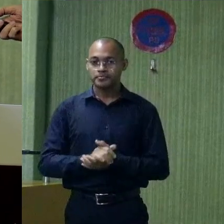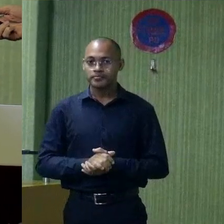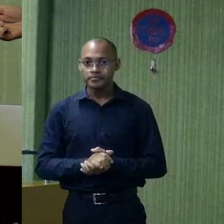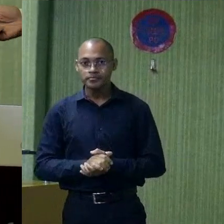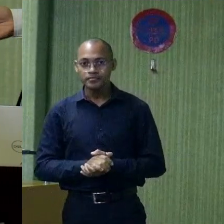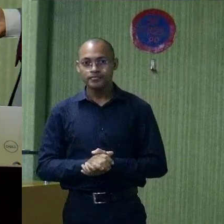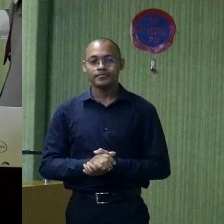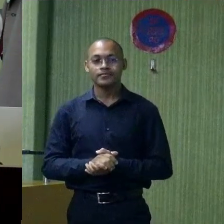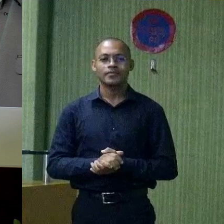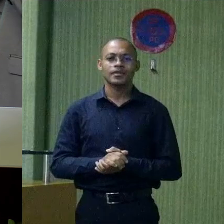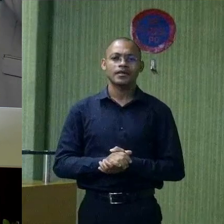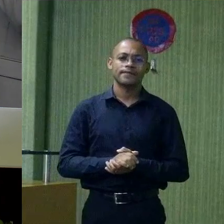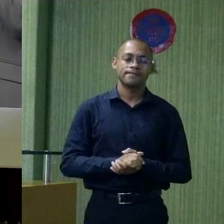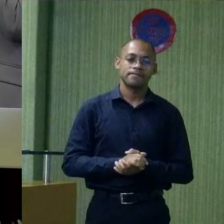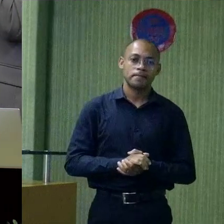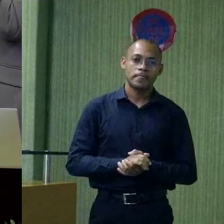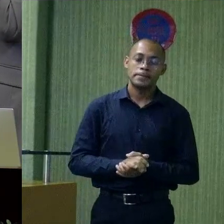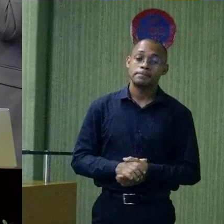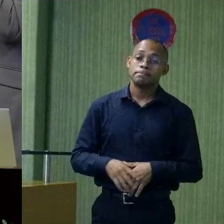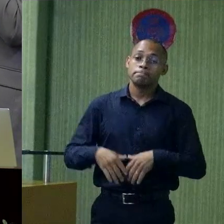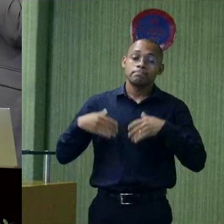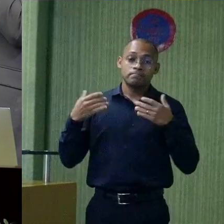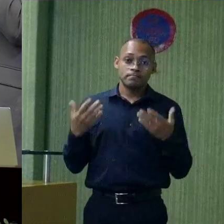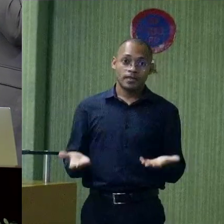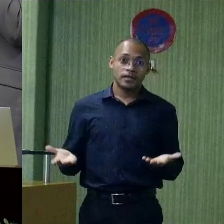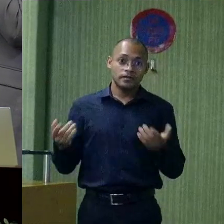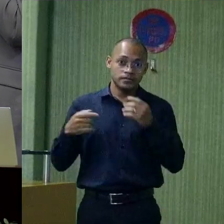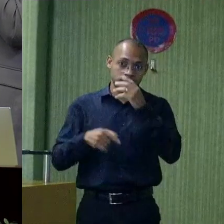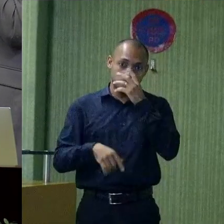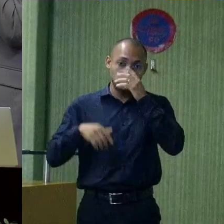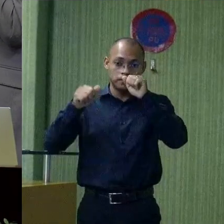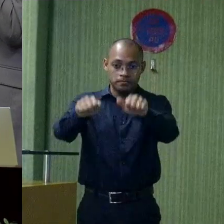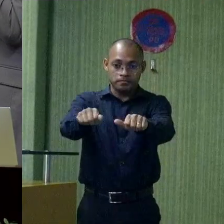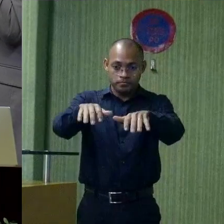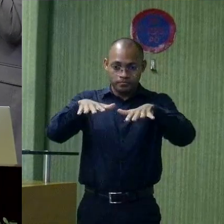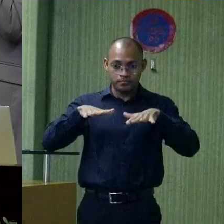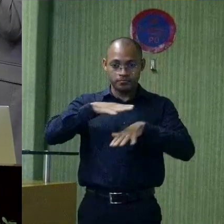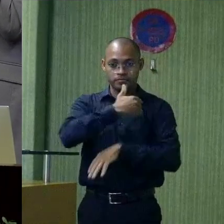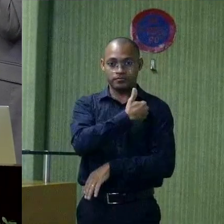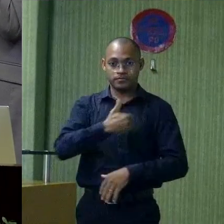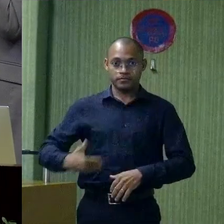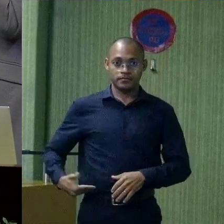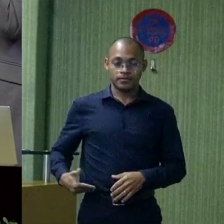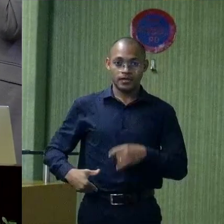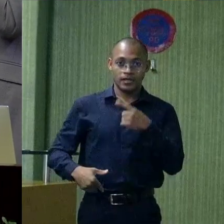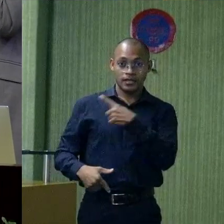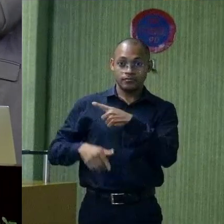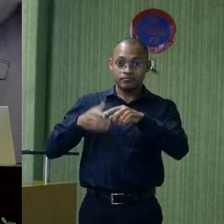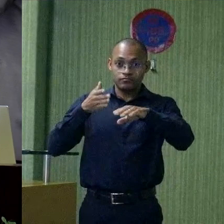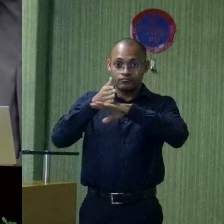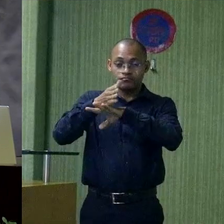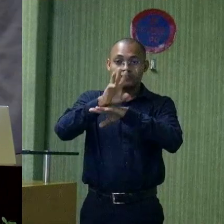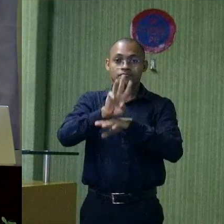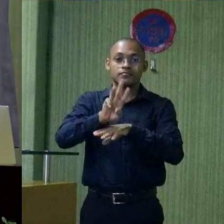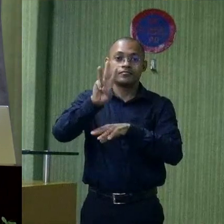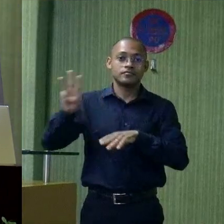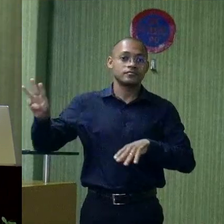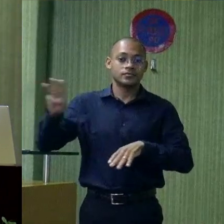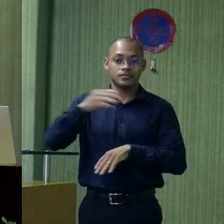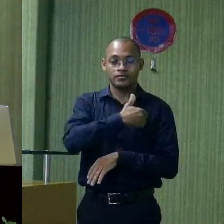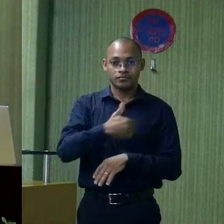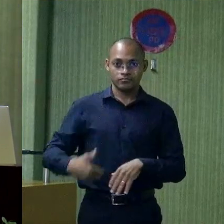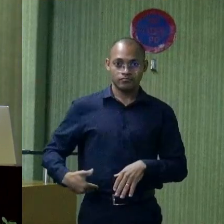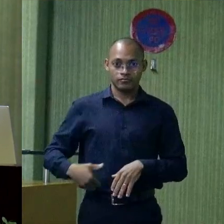Bom segundo a câmara dos deputados isso está no no na página da da internet né no sítio da internet da Câmara dos